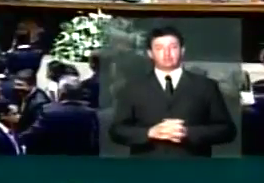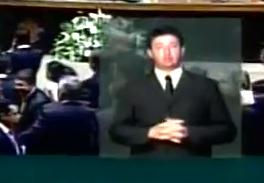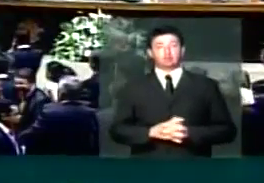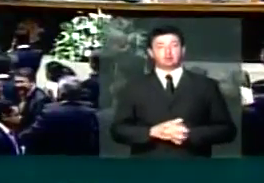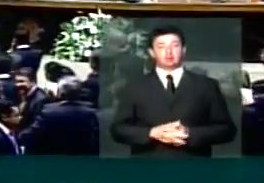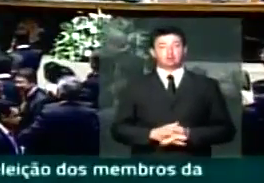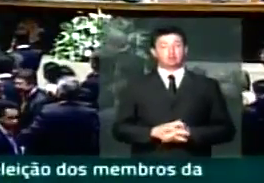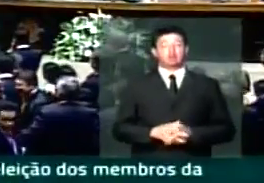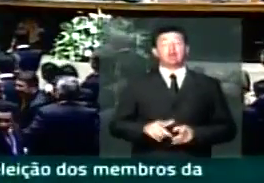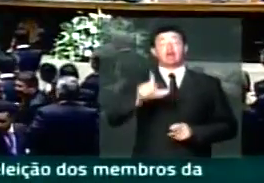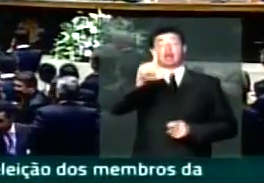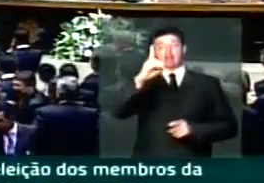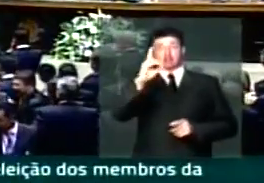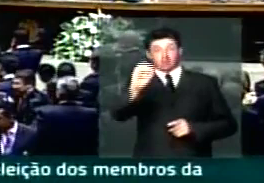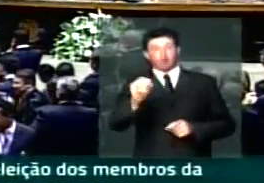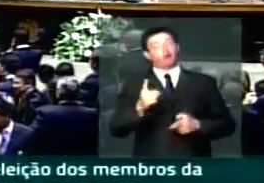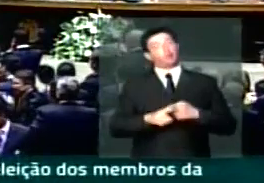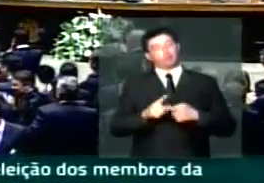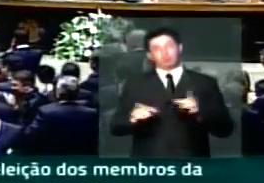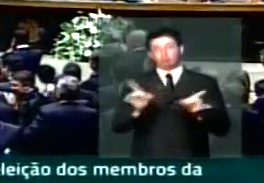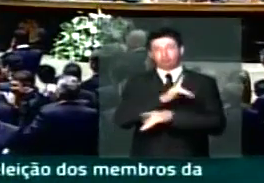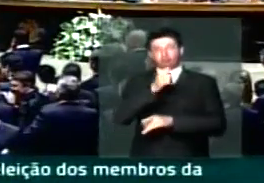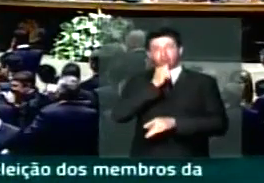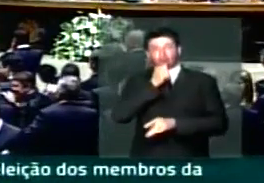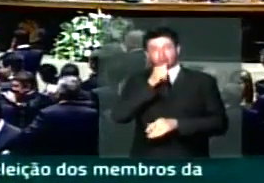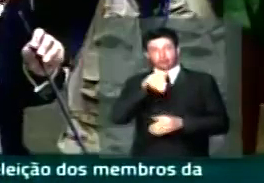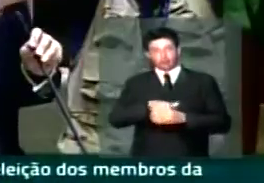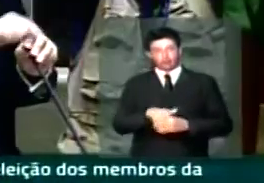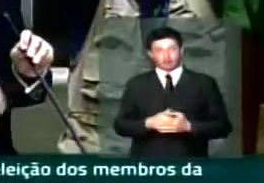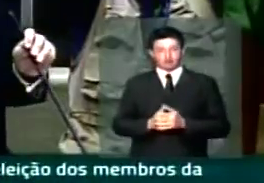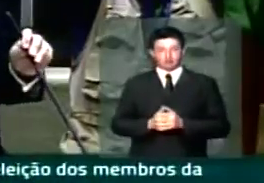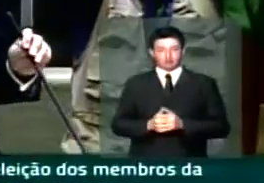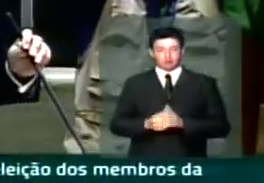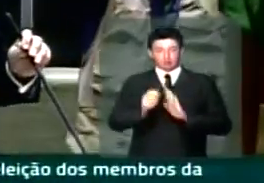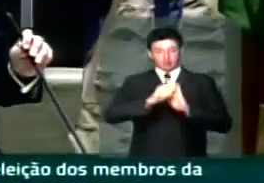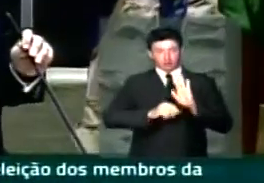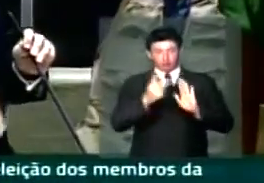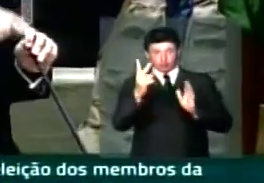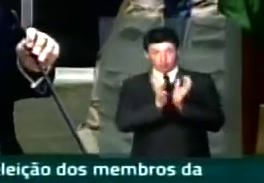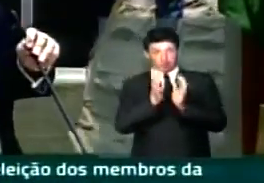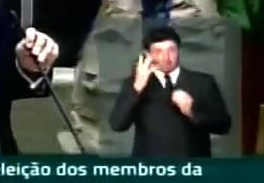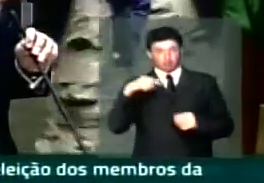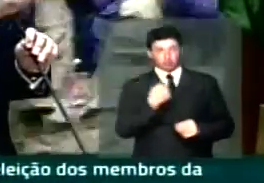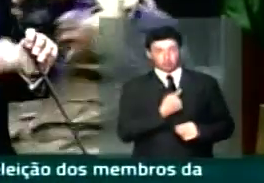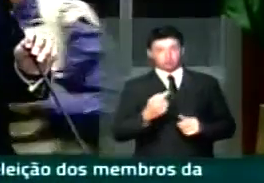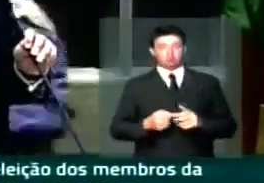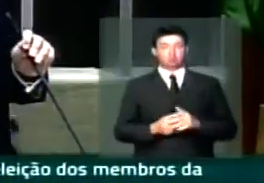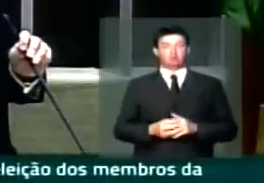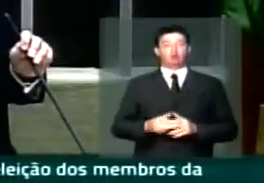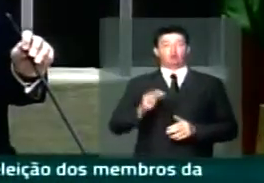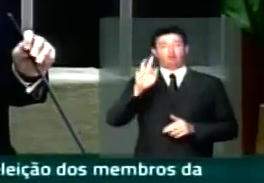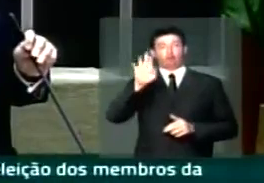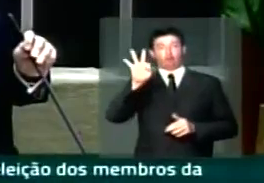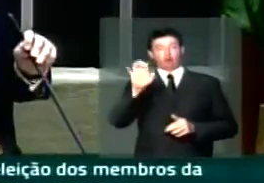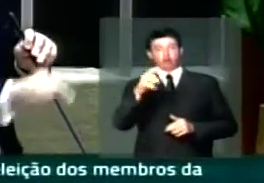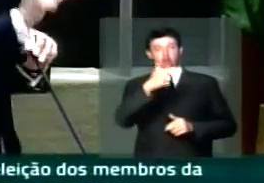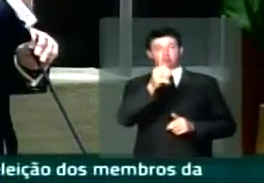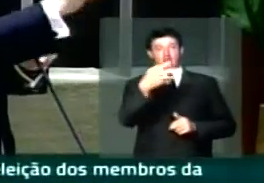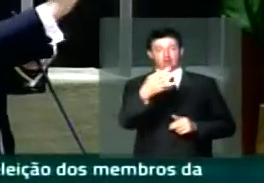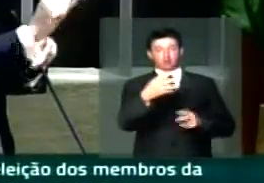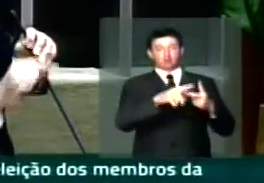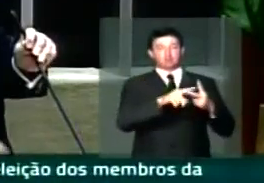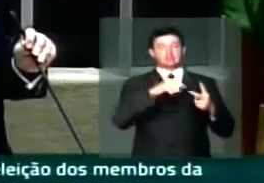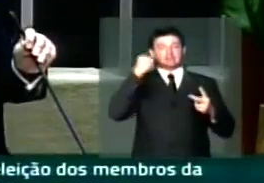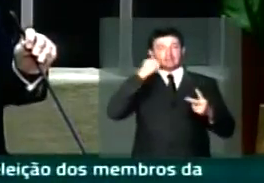E a LDO, porque não tinha concluído a votação, com 2 relatores do nosso partido, Danilo Forte no ano de